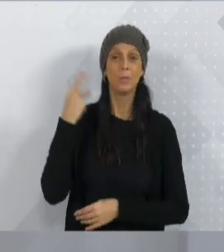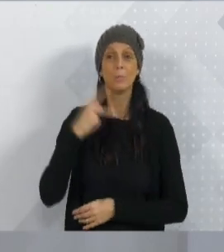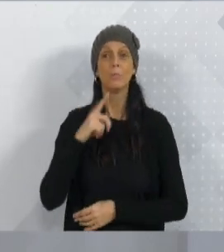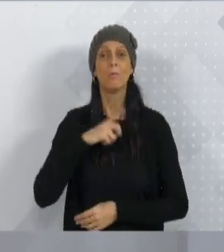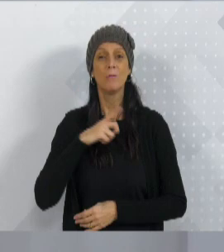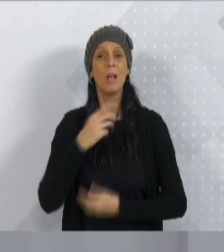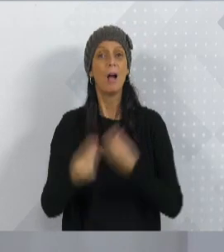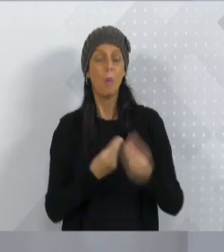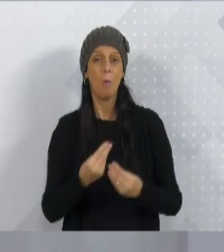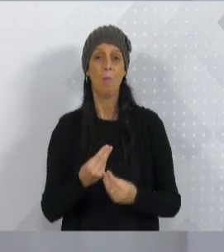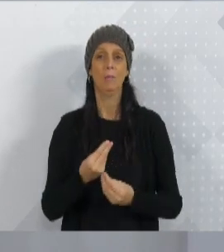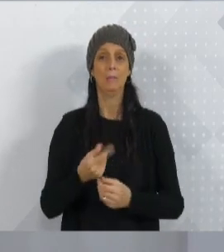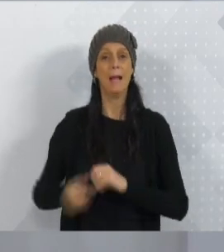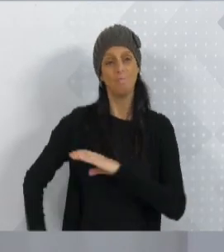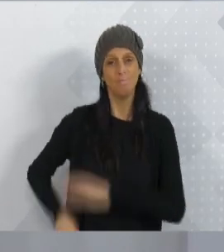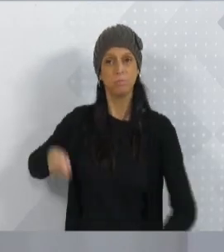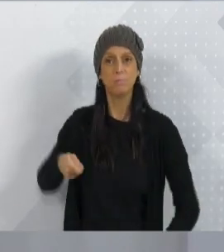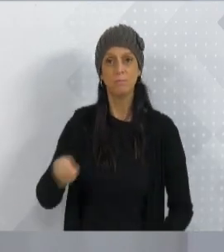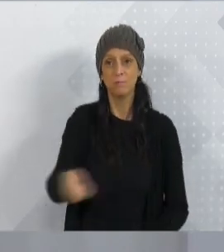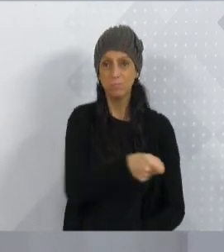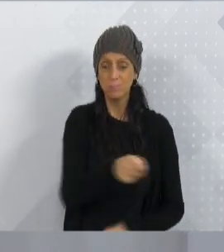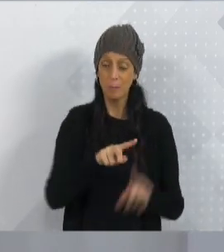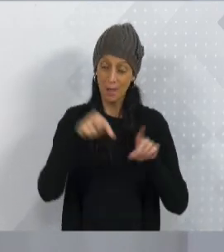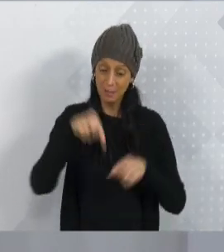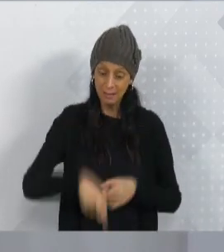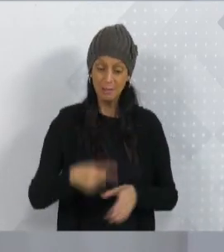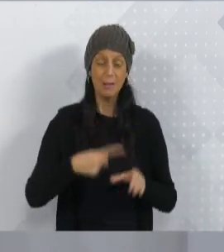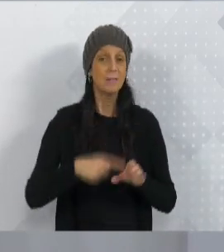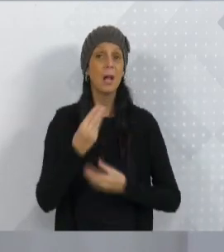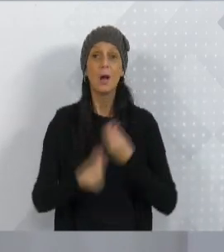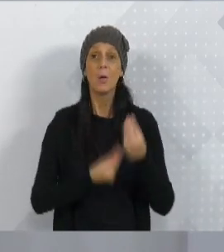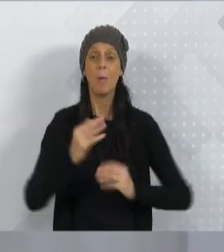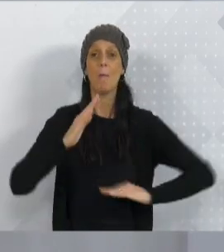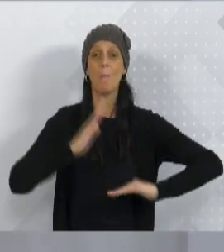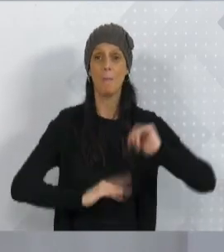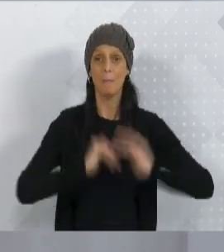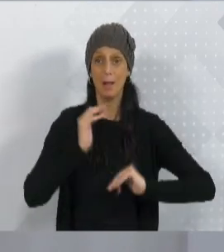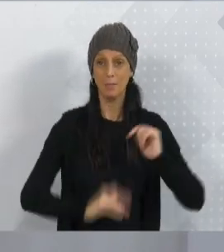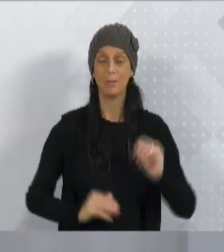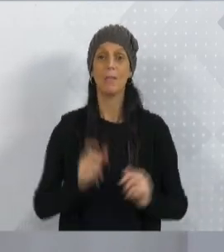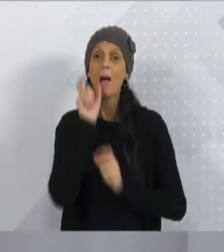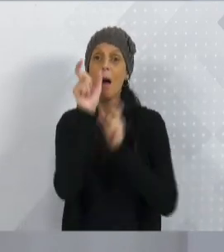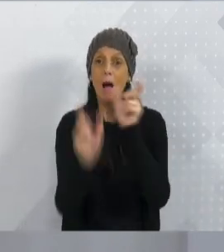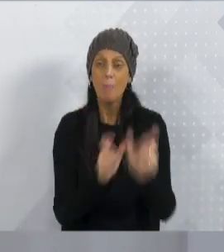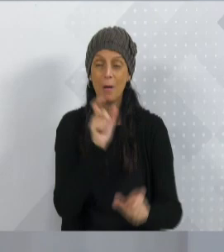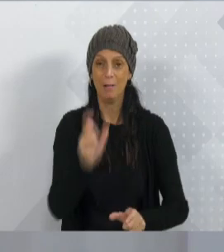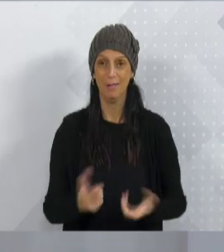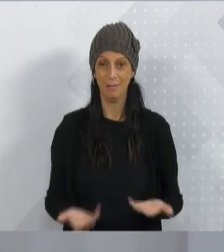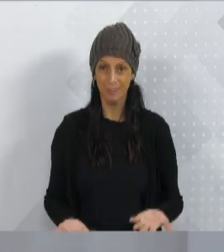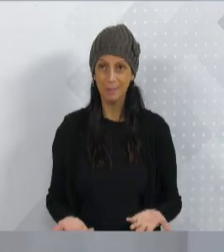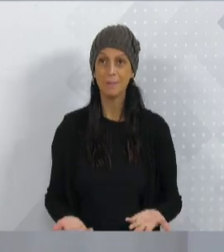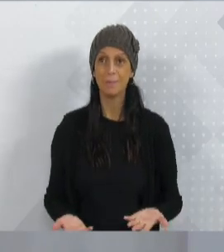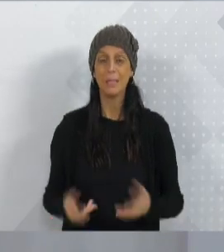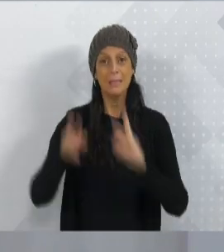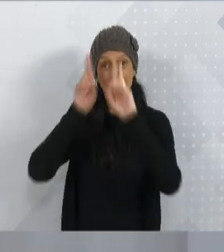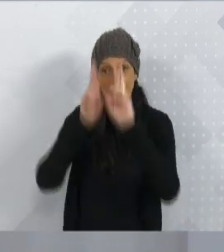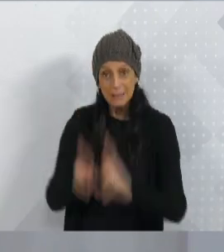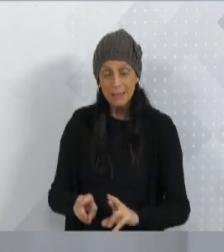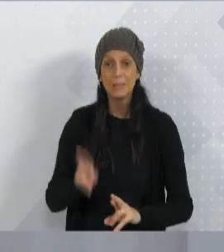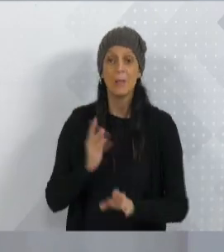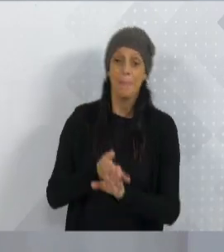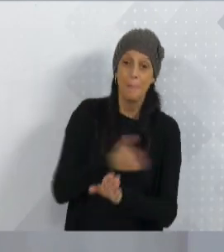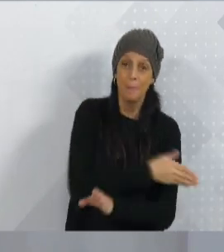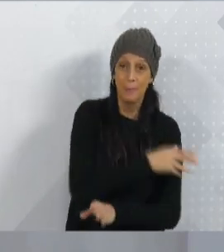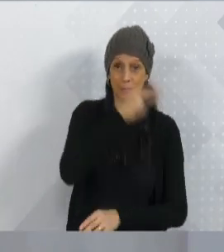na espada hoje pelo menos na nossa cidade ela é praticada através das palavras e Em respeito aos nossos